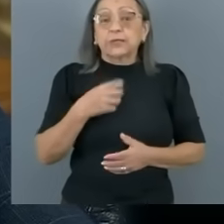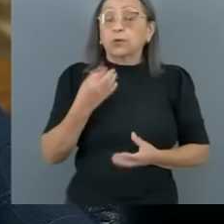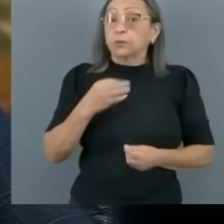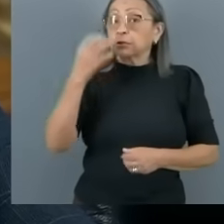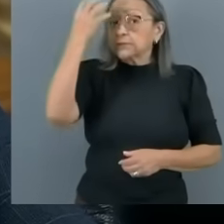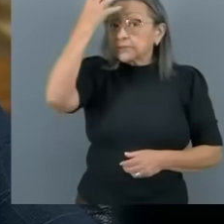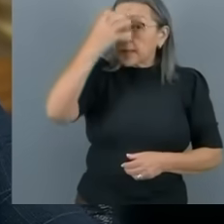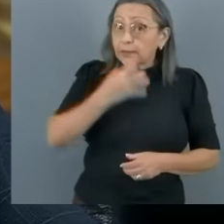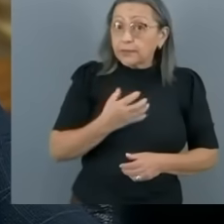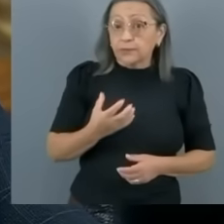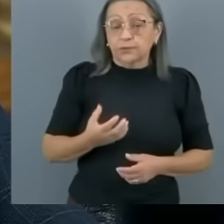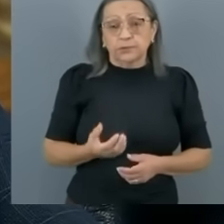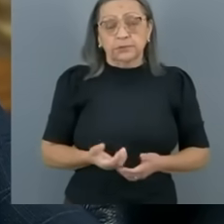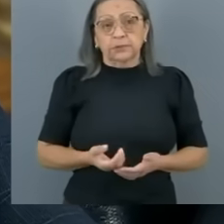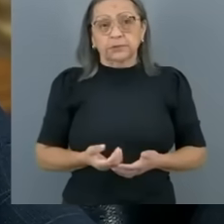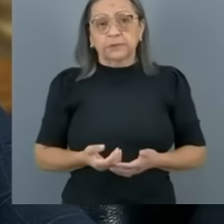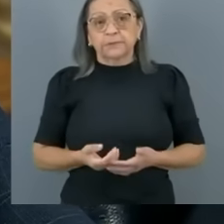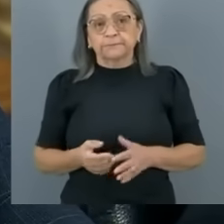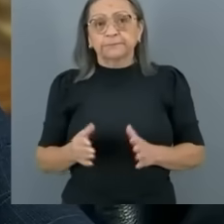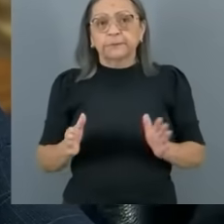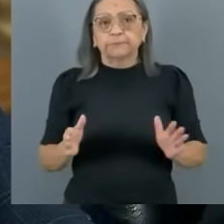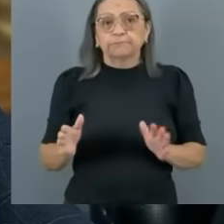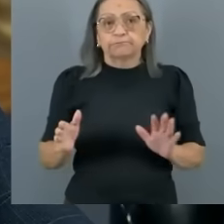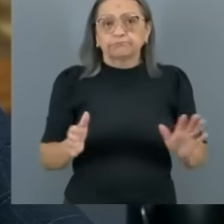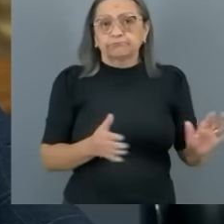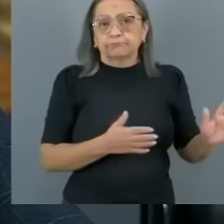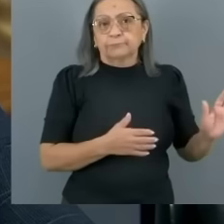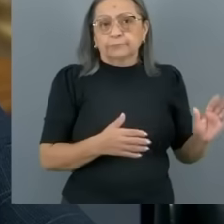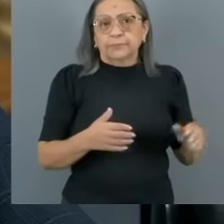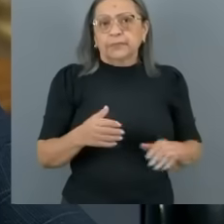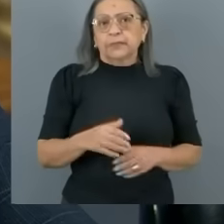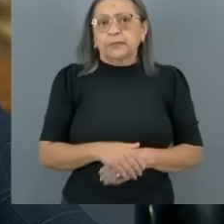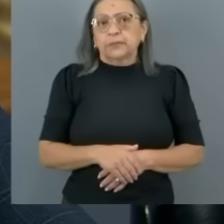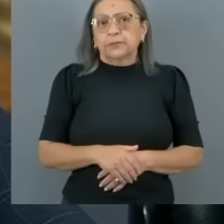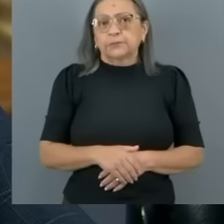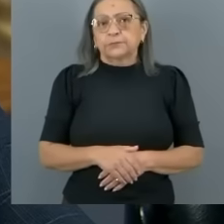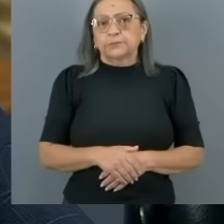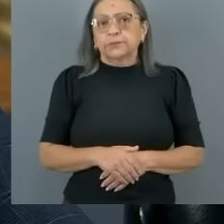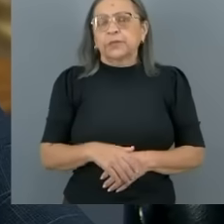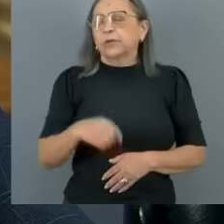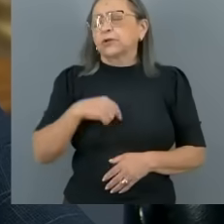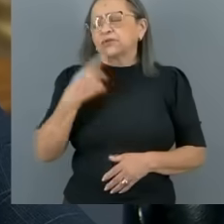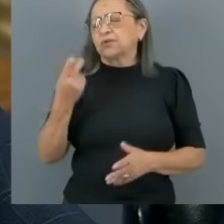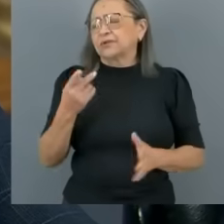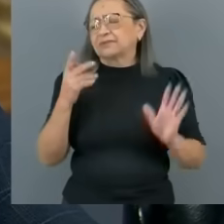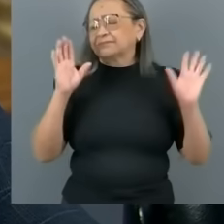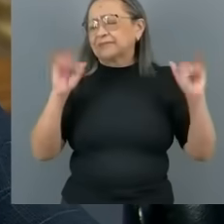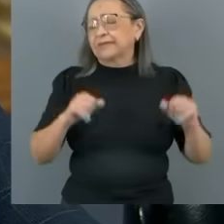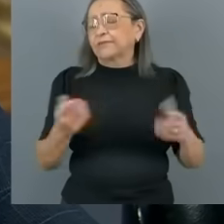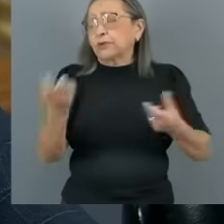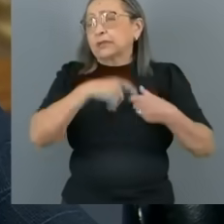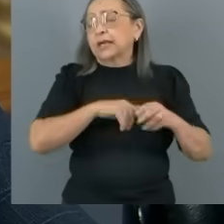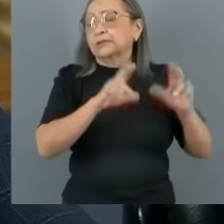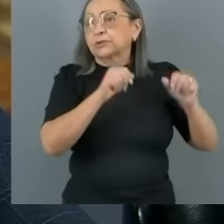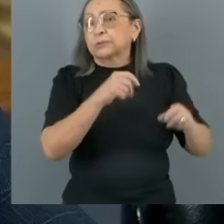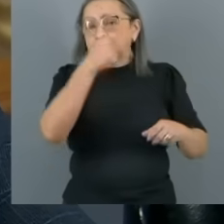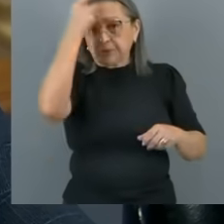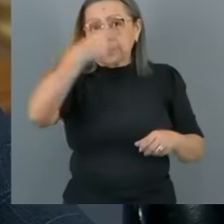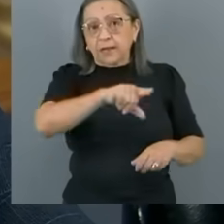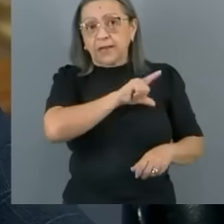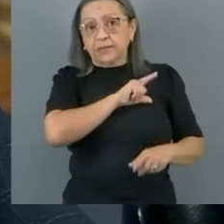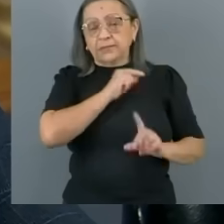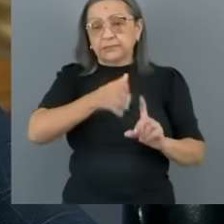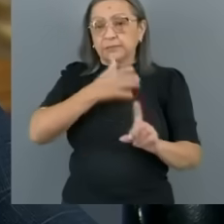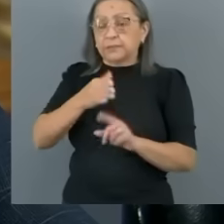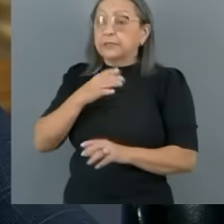seriedade. Feito isso, eu não vou nem rebater o que foi dito por aquele me antecedente, mas quero dizer que Caiu a ficha.